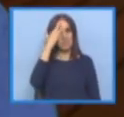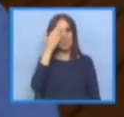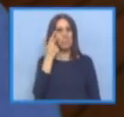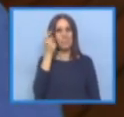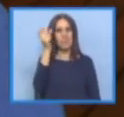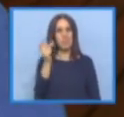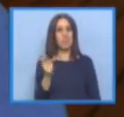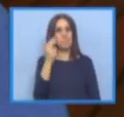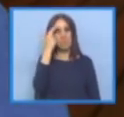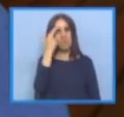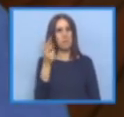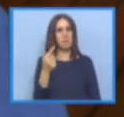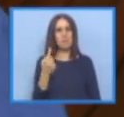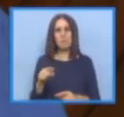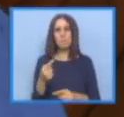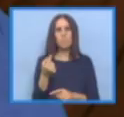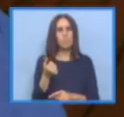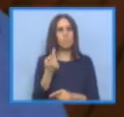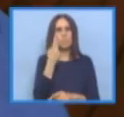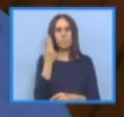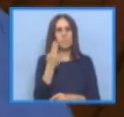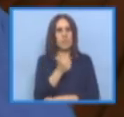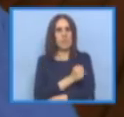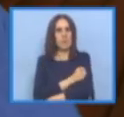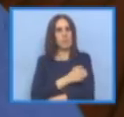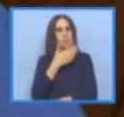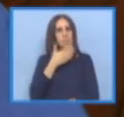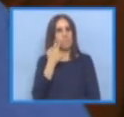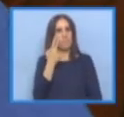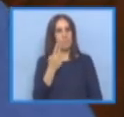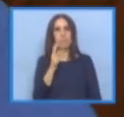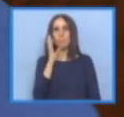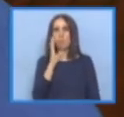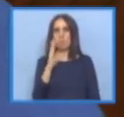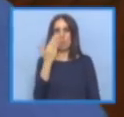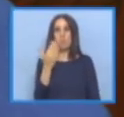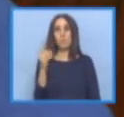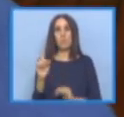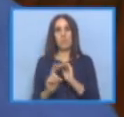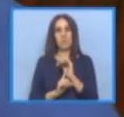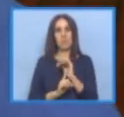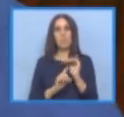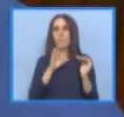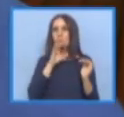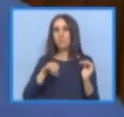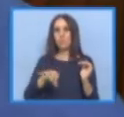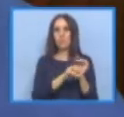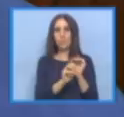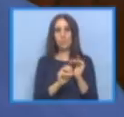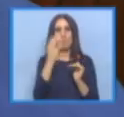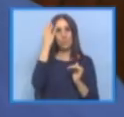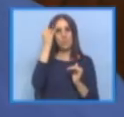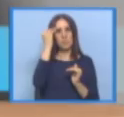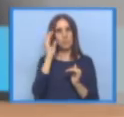vida dele, ele na Madeira tinha muito pouca coisa para viver, viveu numa casa emprestada, primeiro num hotel, porque quando eles foram exilados não levaram os filhos que estavam na